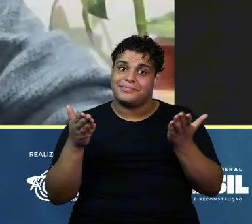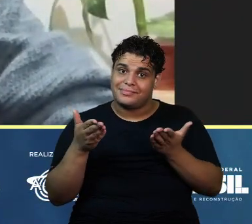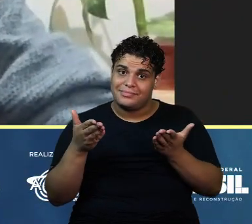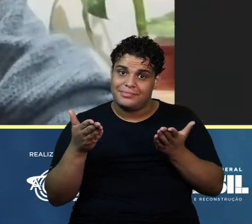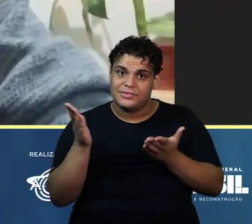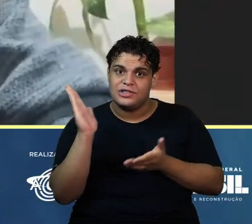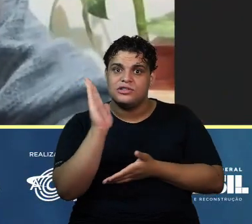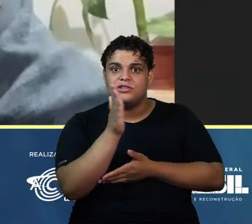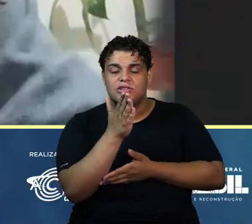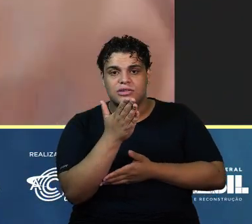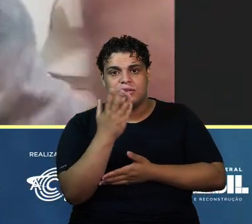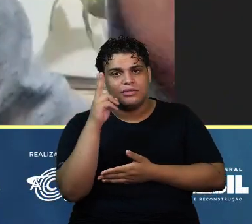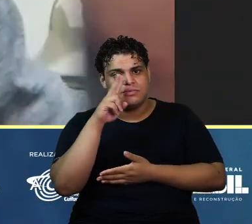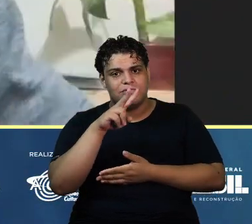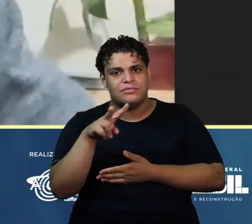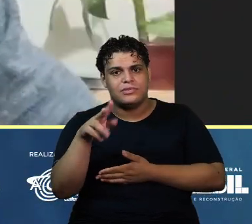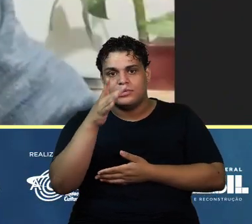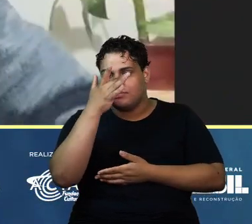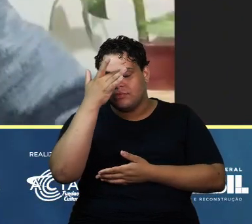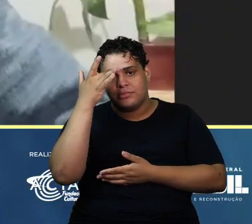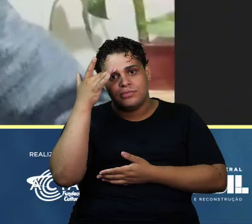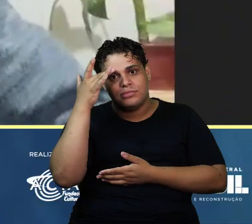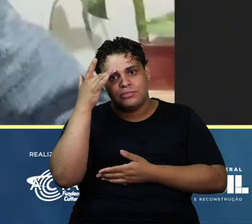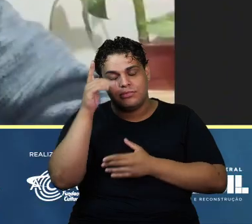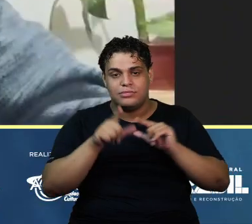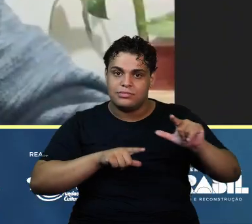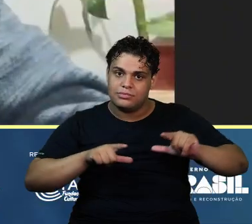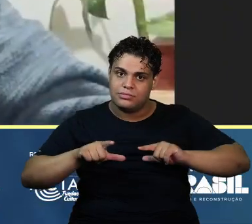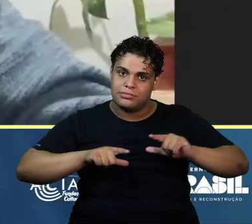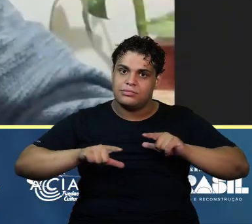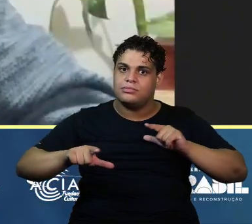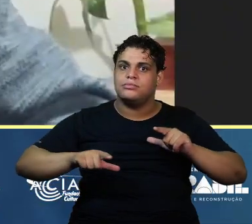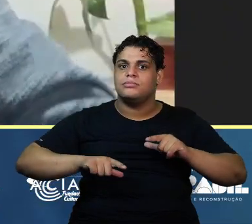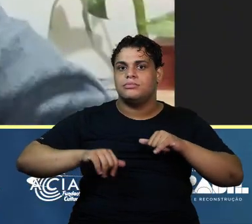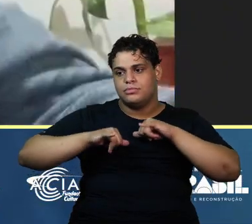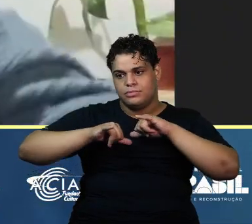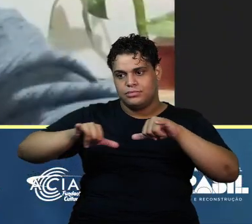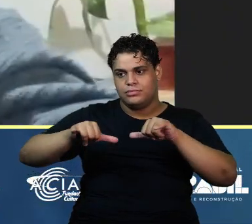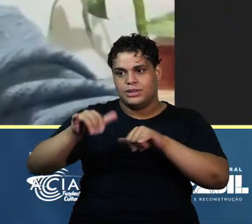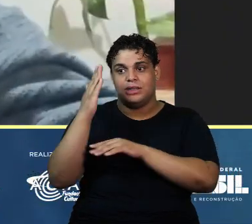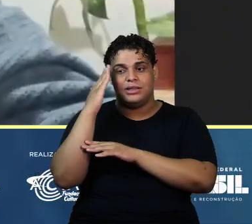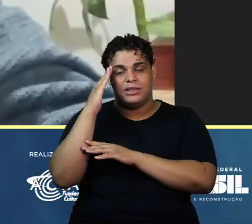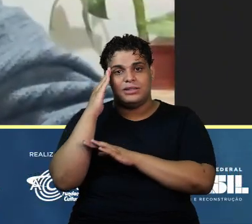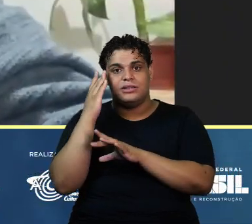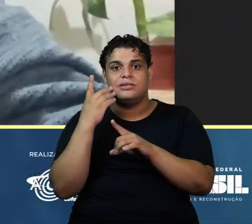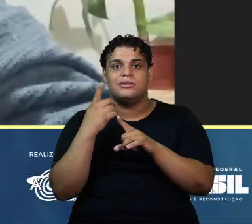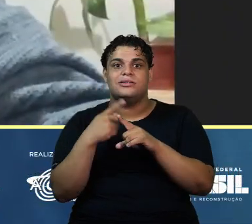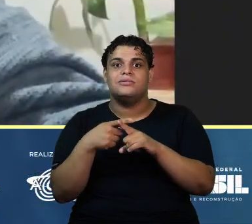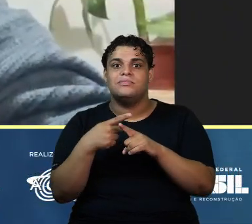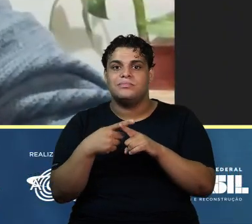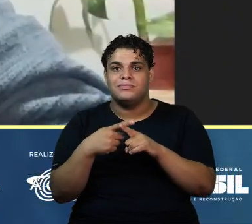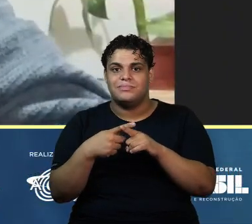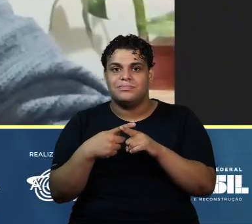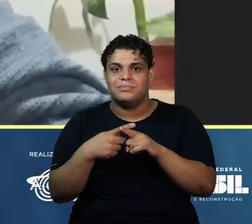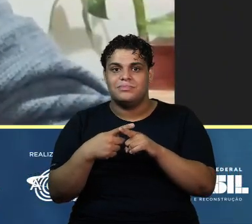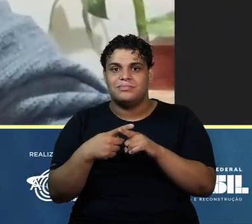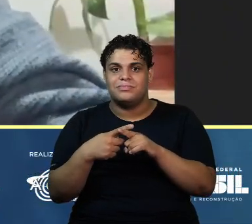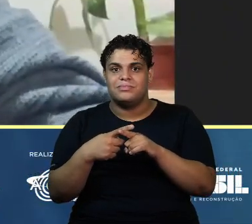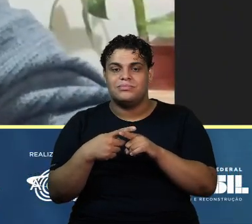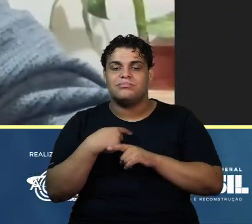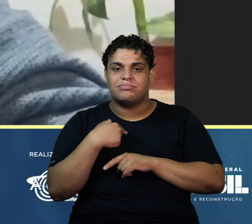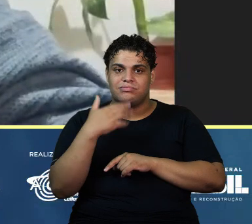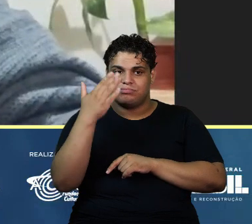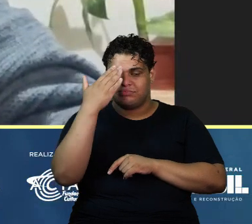já vejo que as pessoas que estão trabalhando ali no supermercado já até entendem o porquê. E aí eu